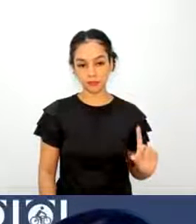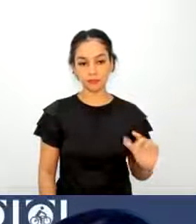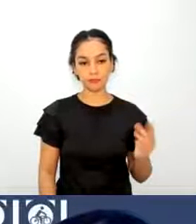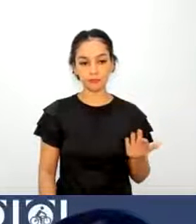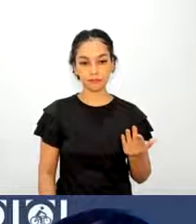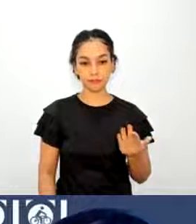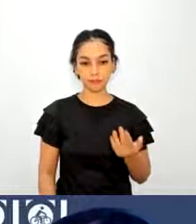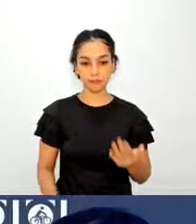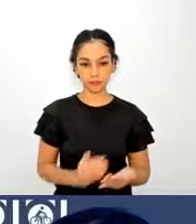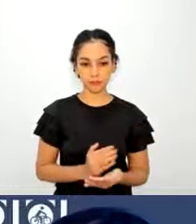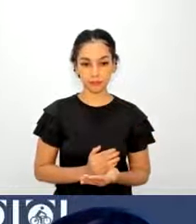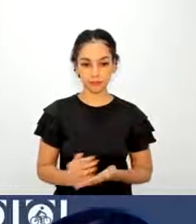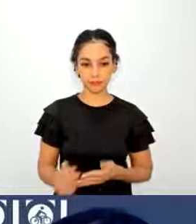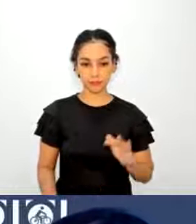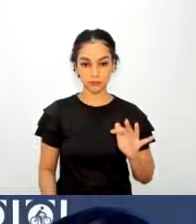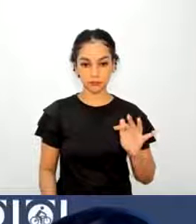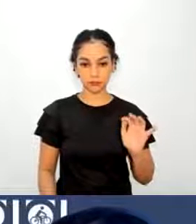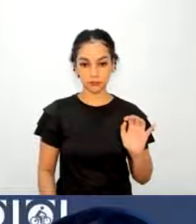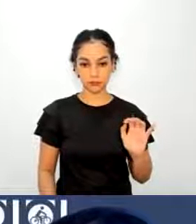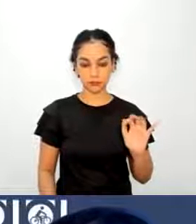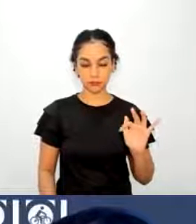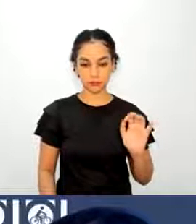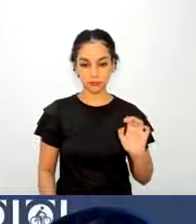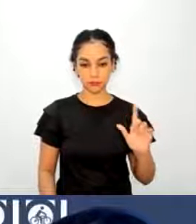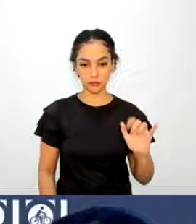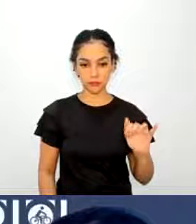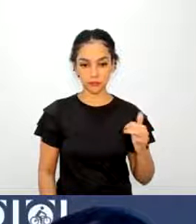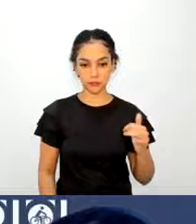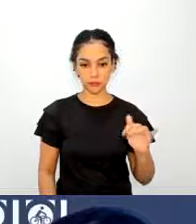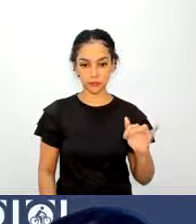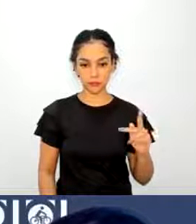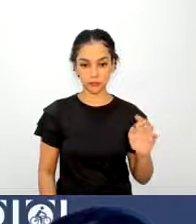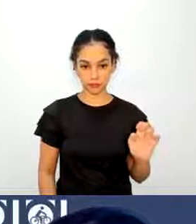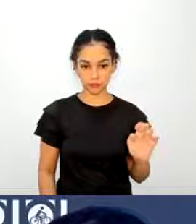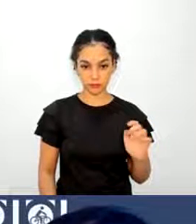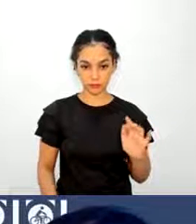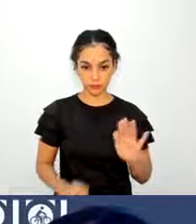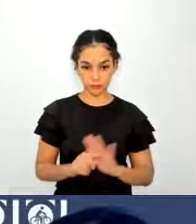Felipe, você tem alguma pergunta para fazer para a Adriana?